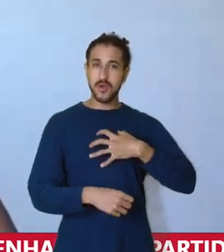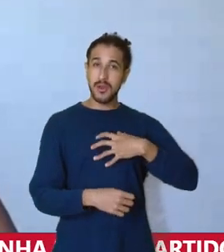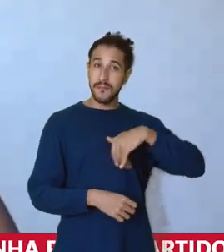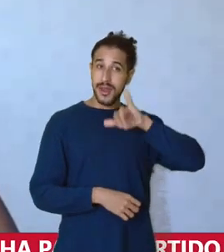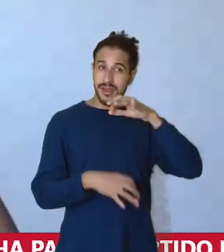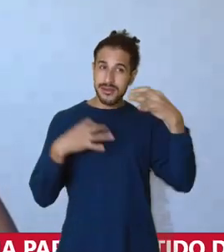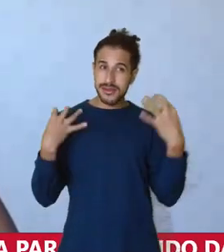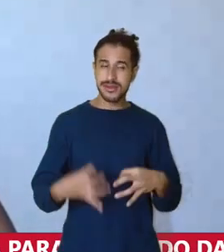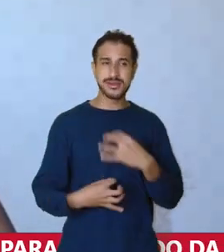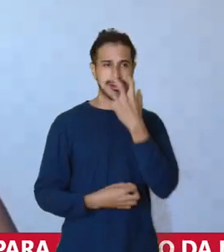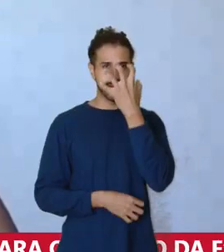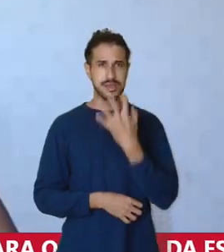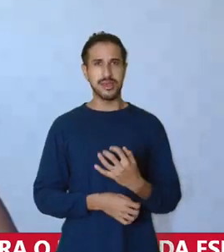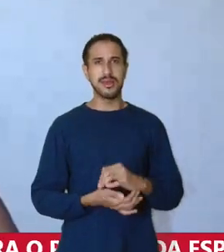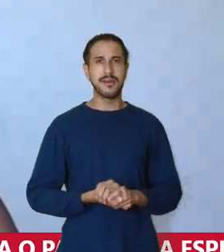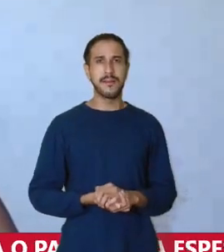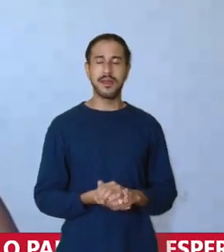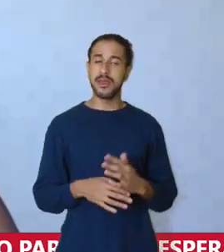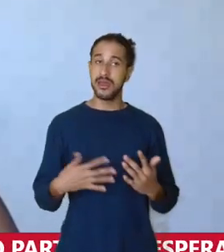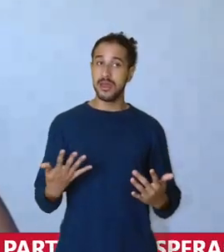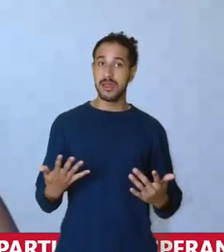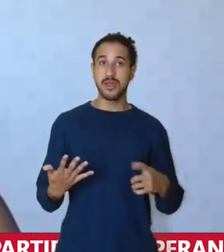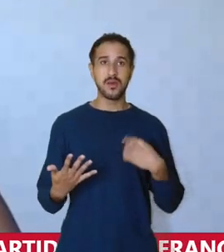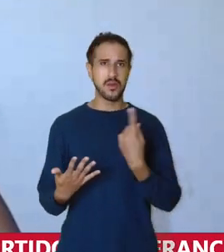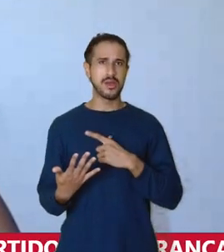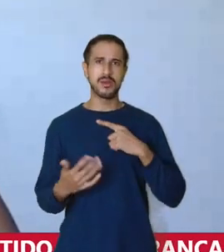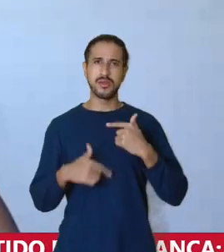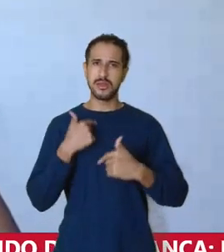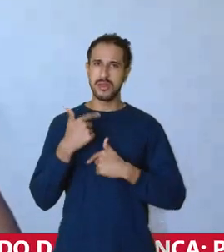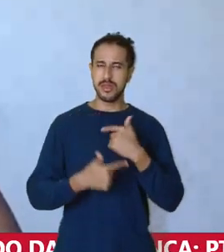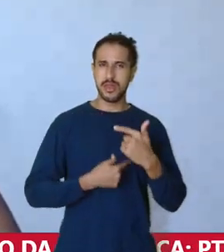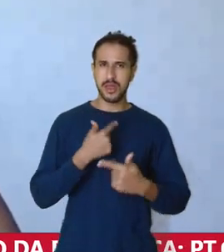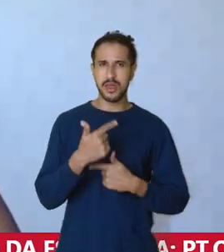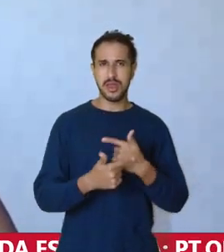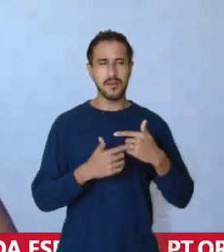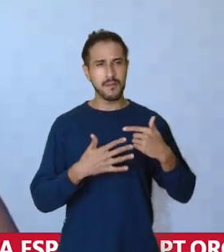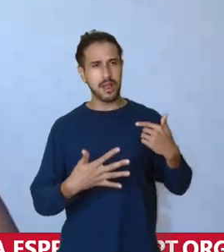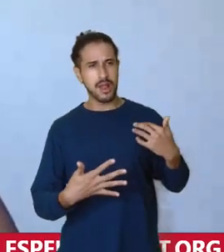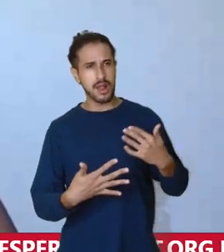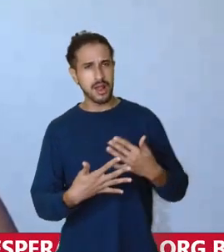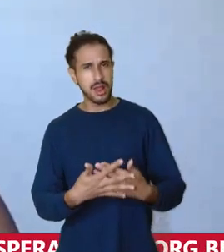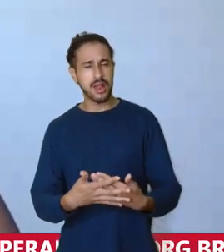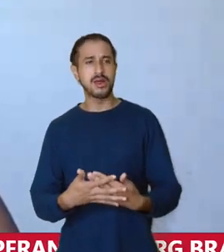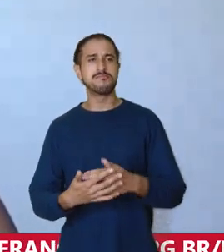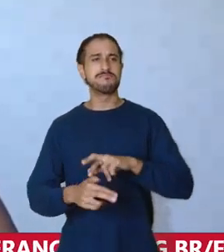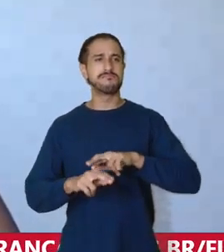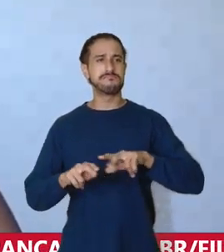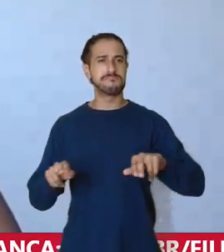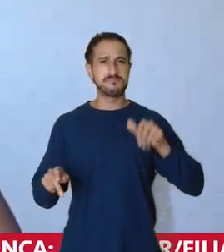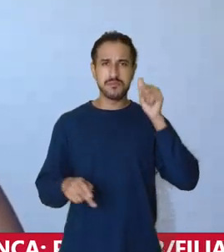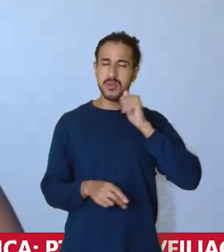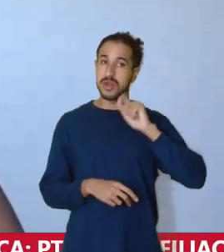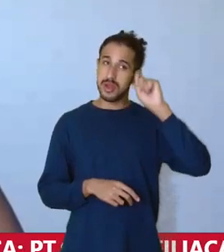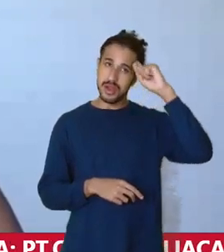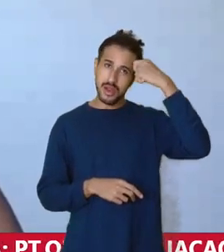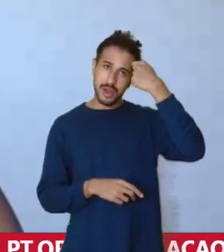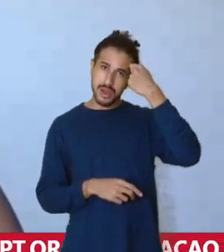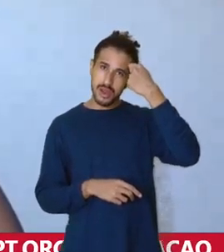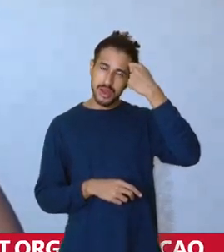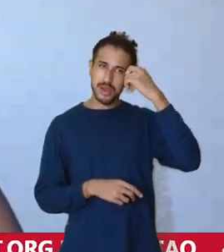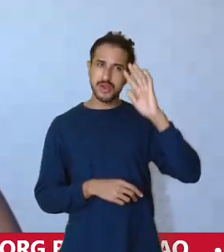sistemática e seriamente, né? Então, a gente tem um trabalho bastante alongado de mulheres negras que estão